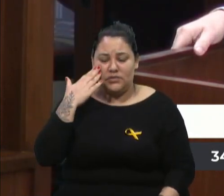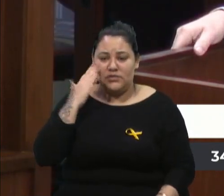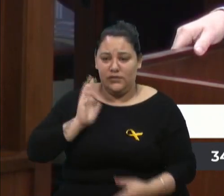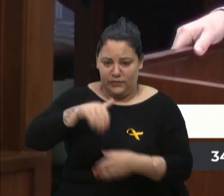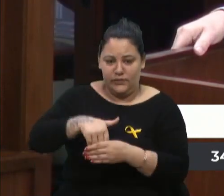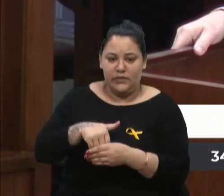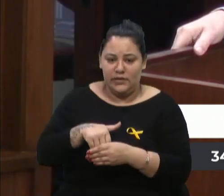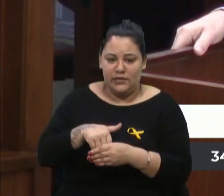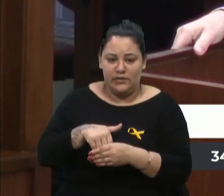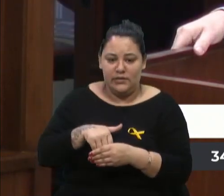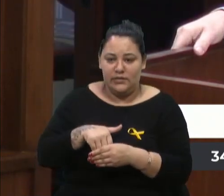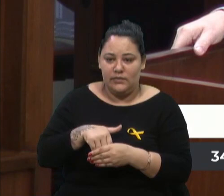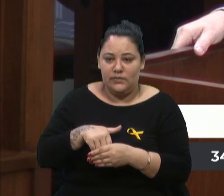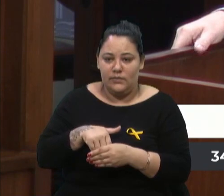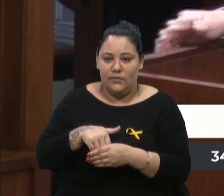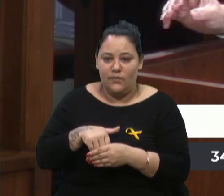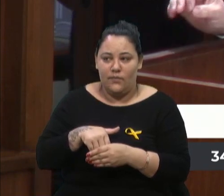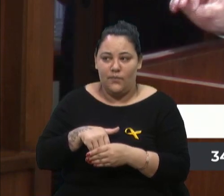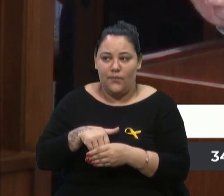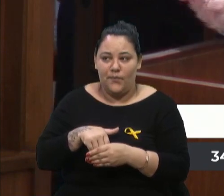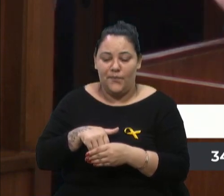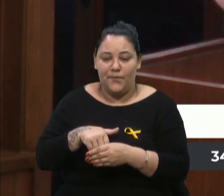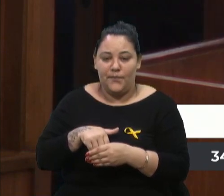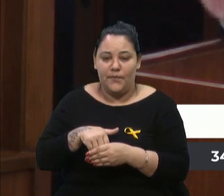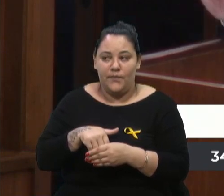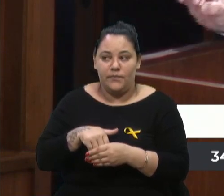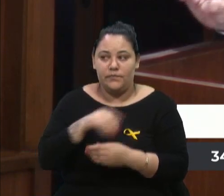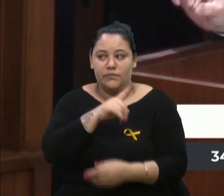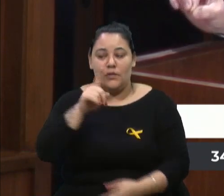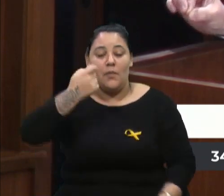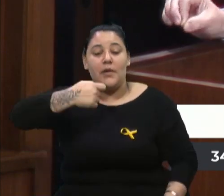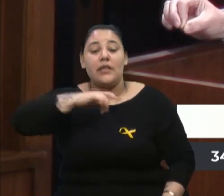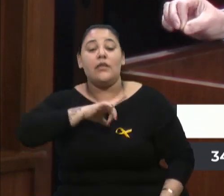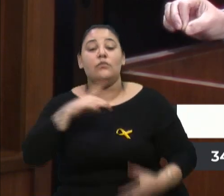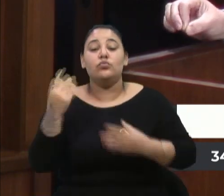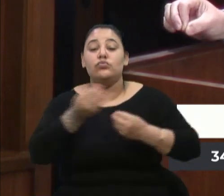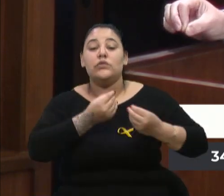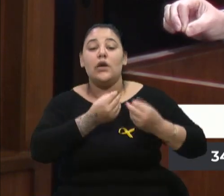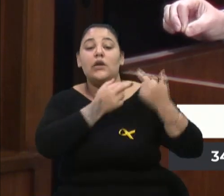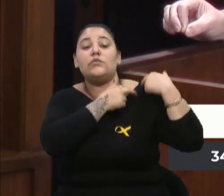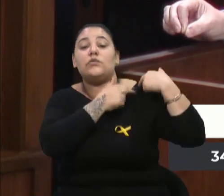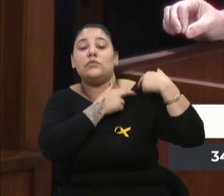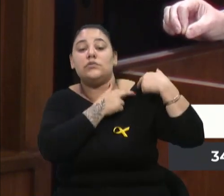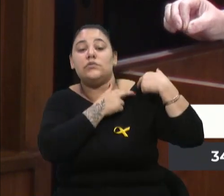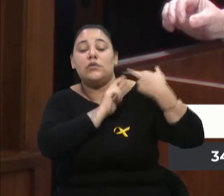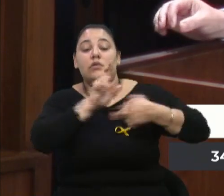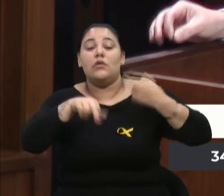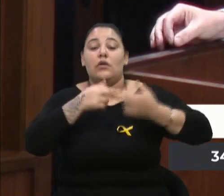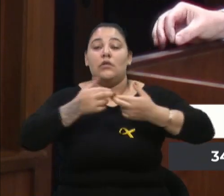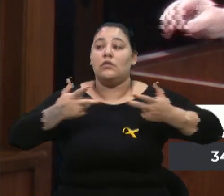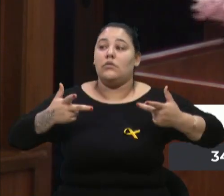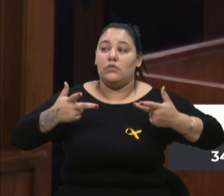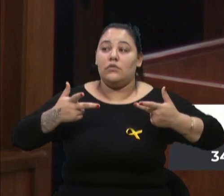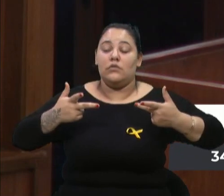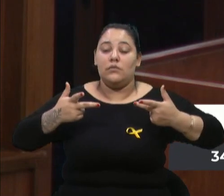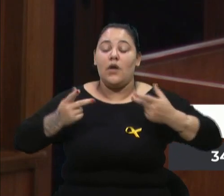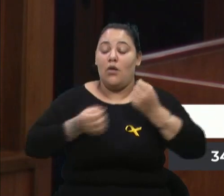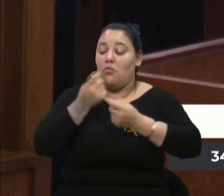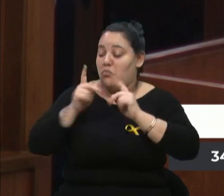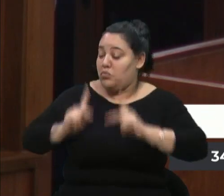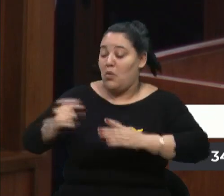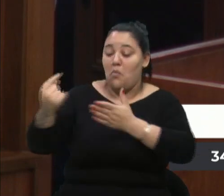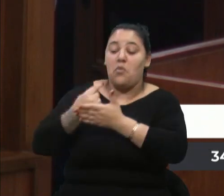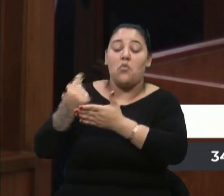votação. Então, a gente tem que ter muita responsabilidade nisso. A gente questiona, por